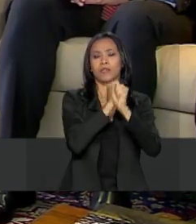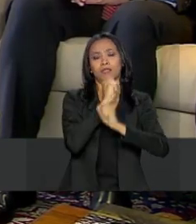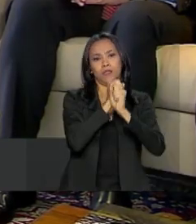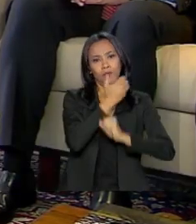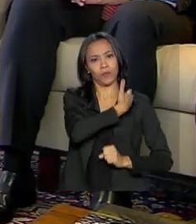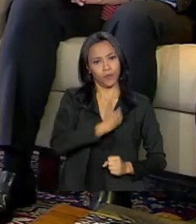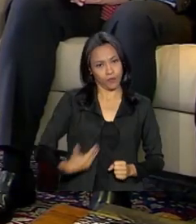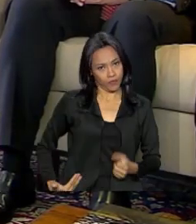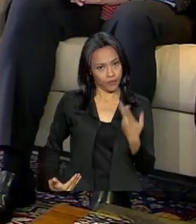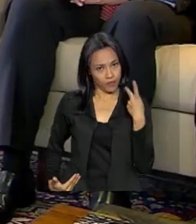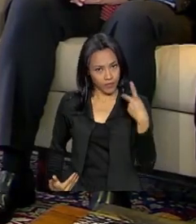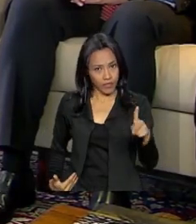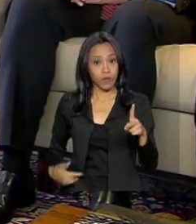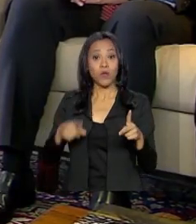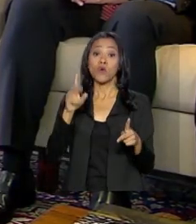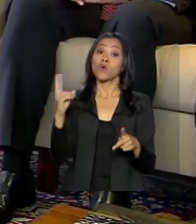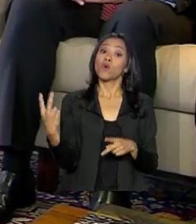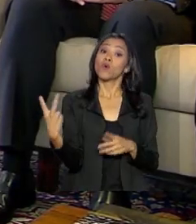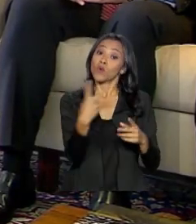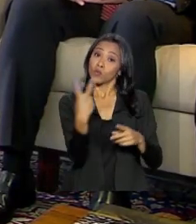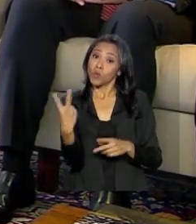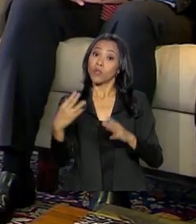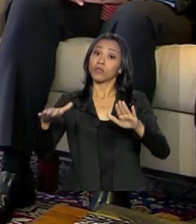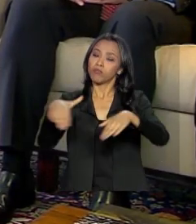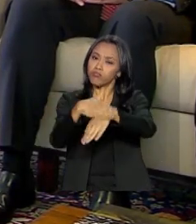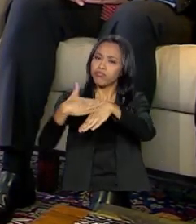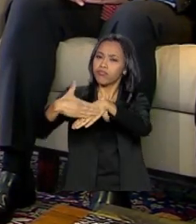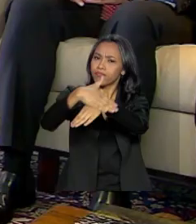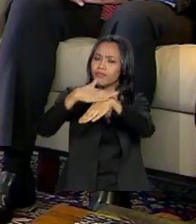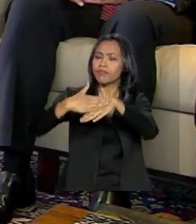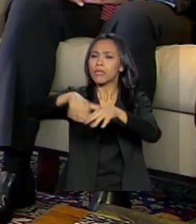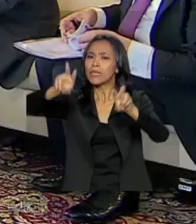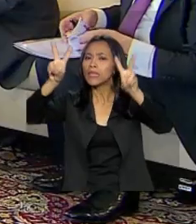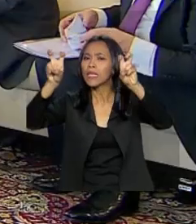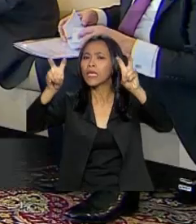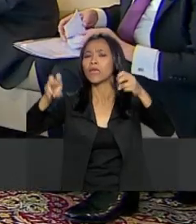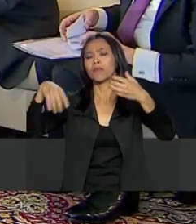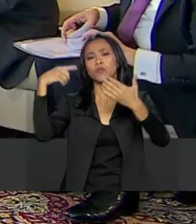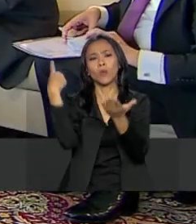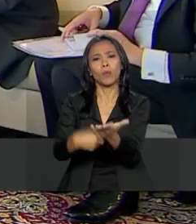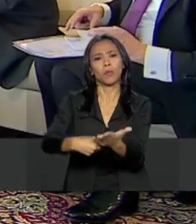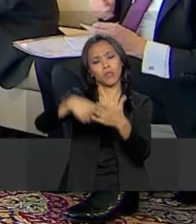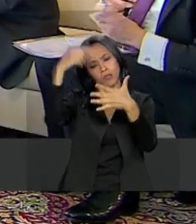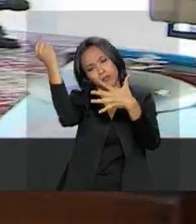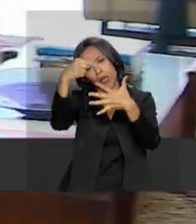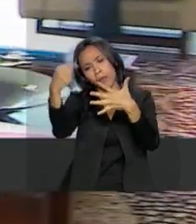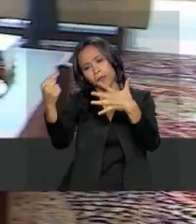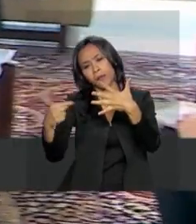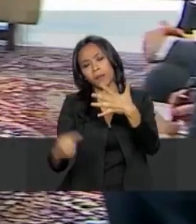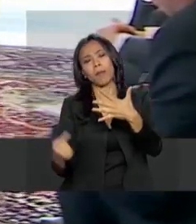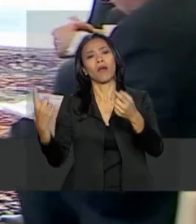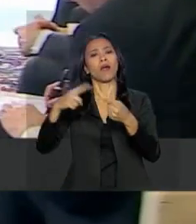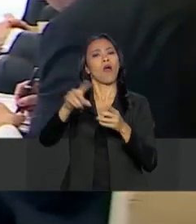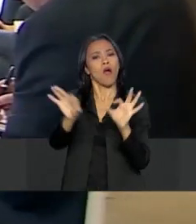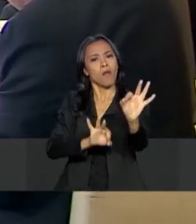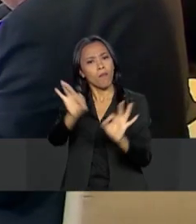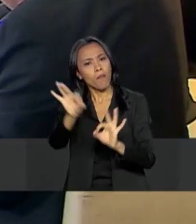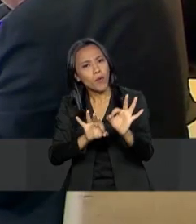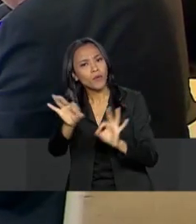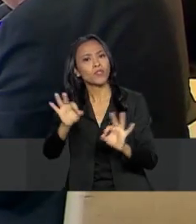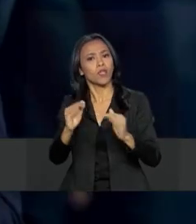Temer e Benítez conversaram também sobre temas da agenda de integração entre os dois países e os planos regional